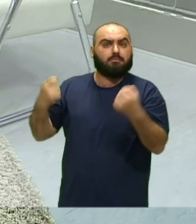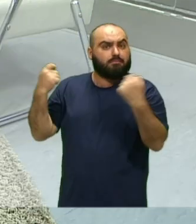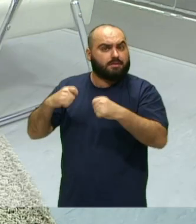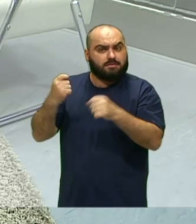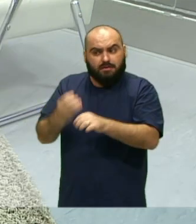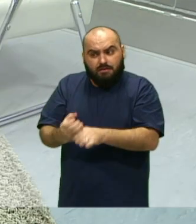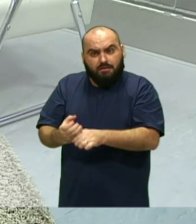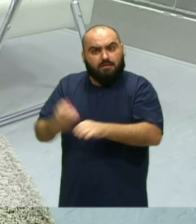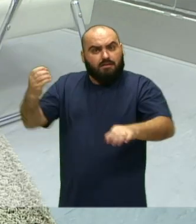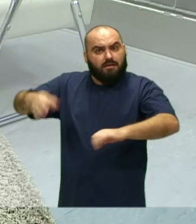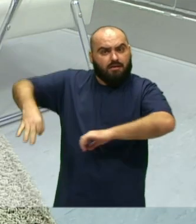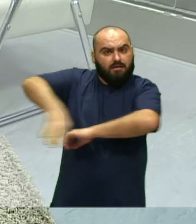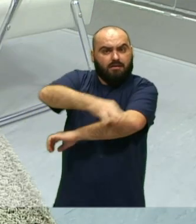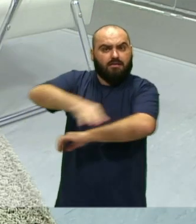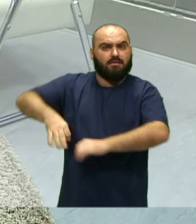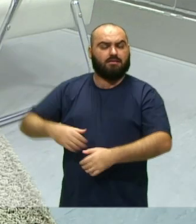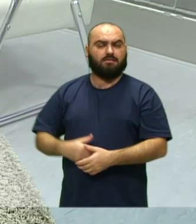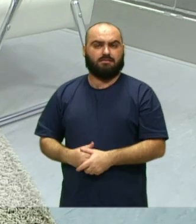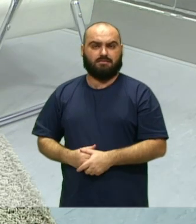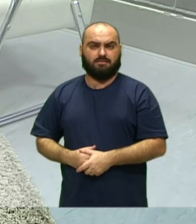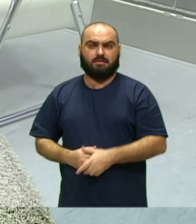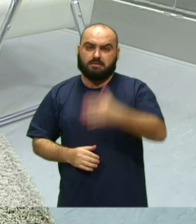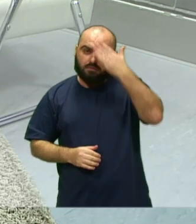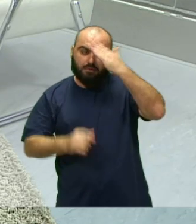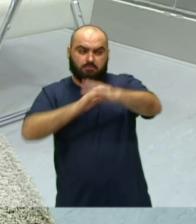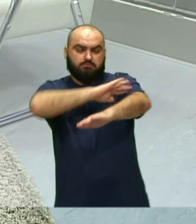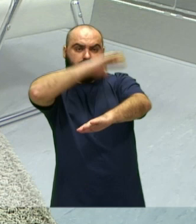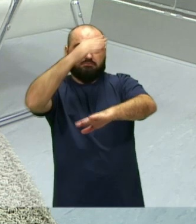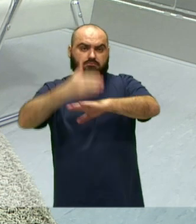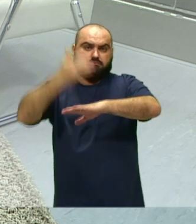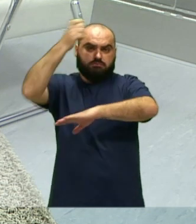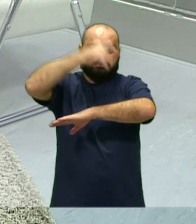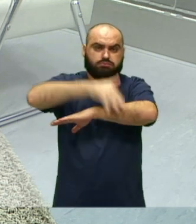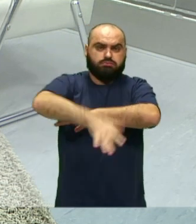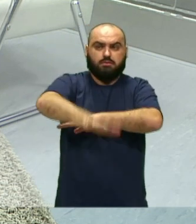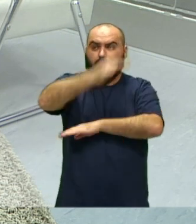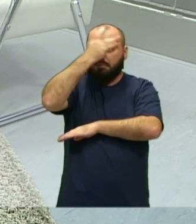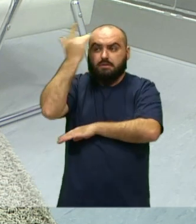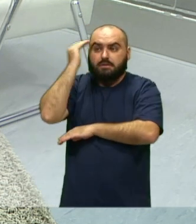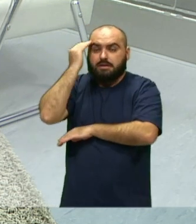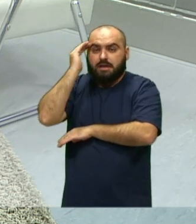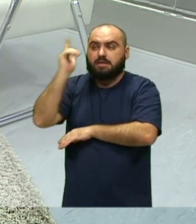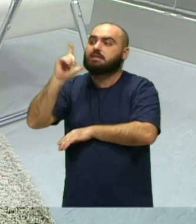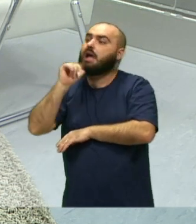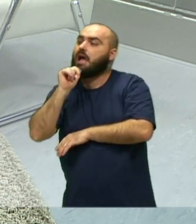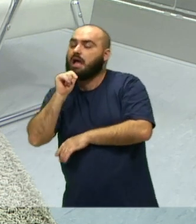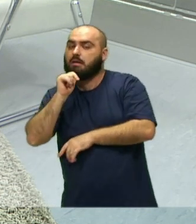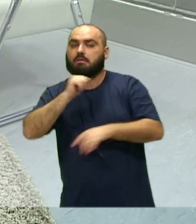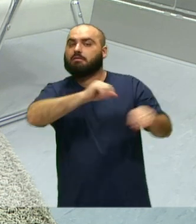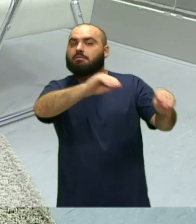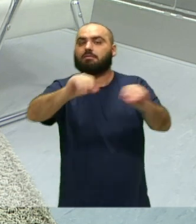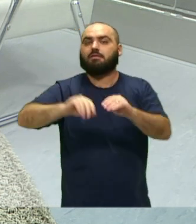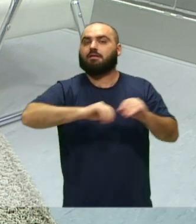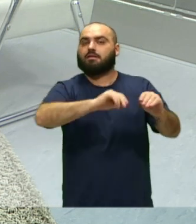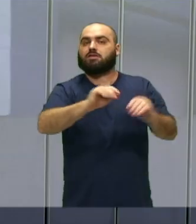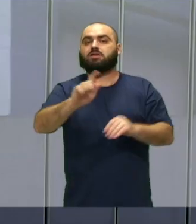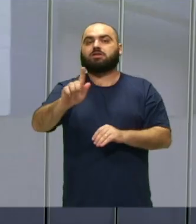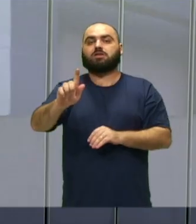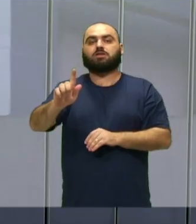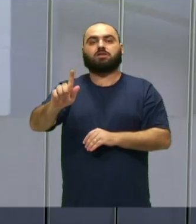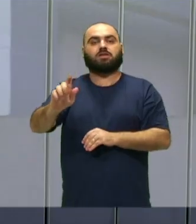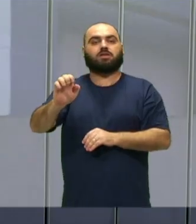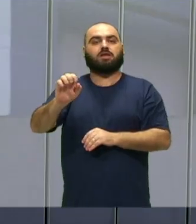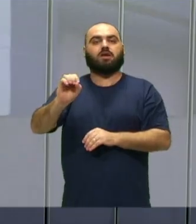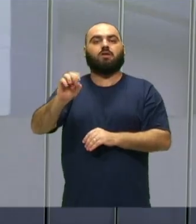civil. Para saber do desmoronamento, a gente precisa de alguém que entende de terra, de água, é um geógrafo, é um geólogo. Então, isso é